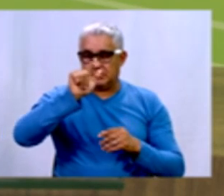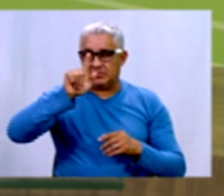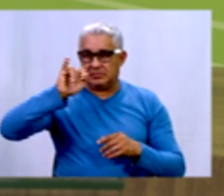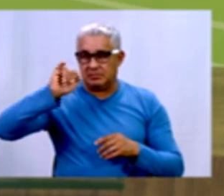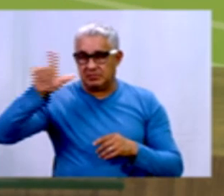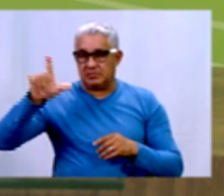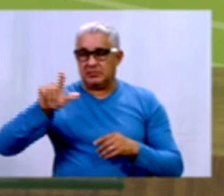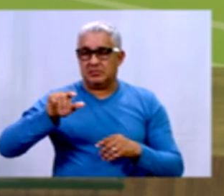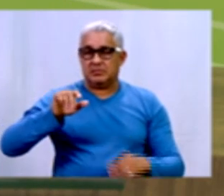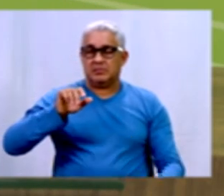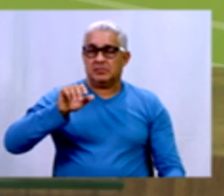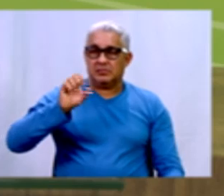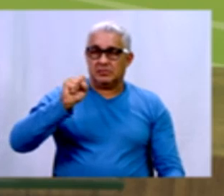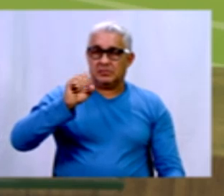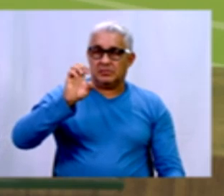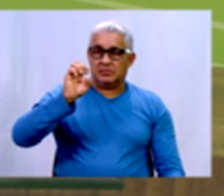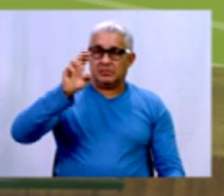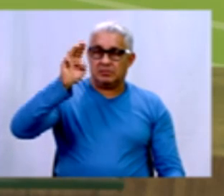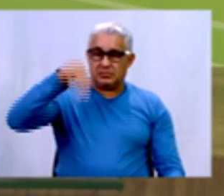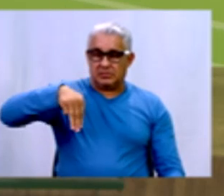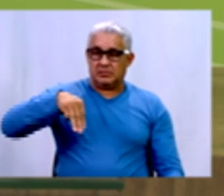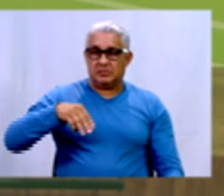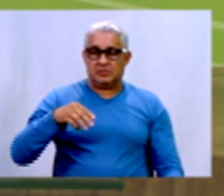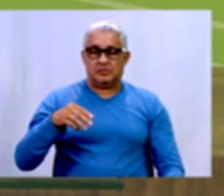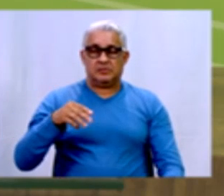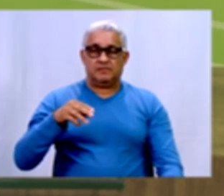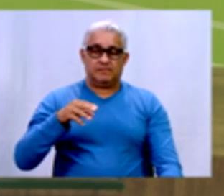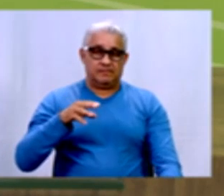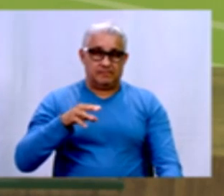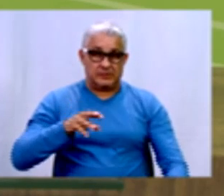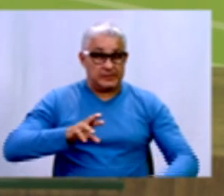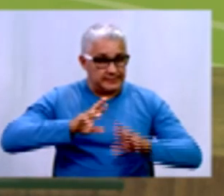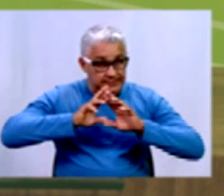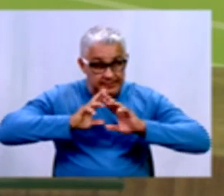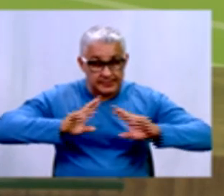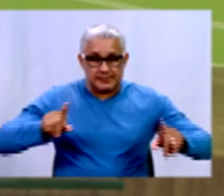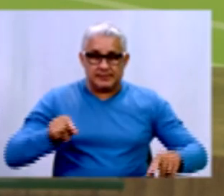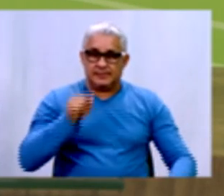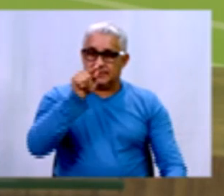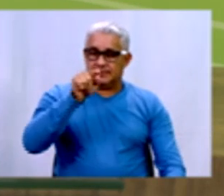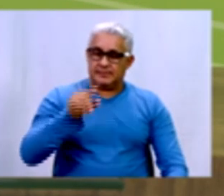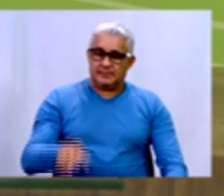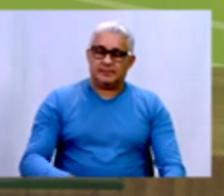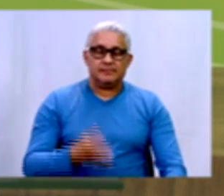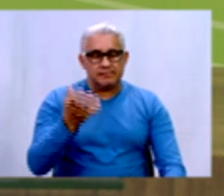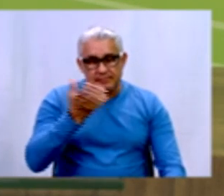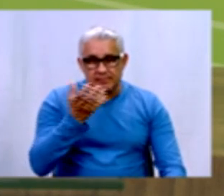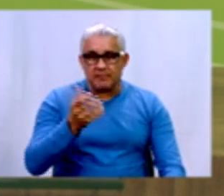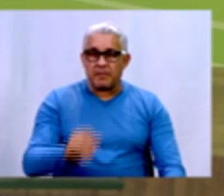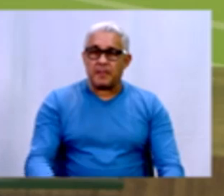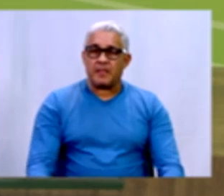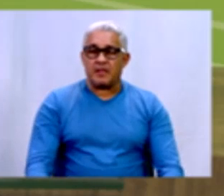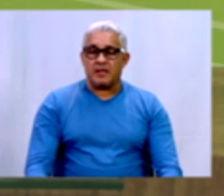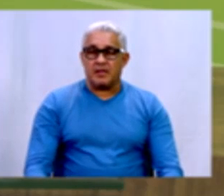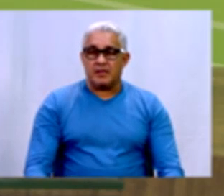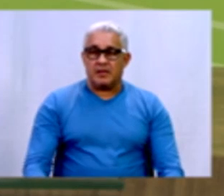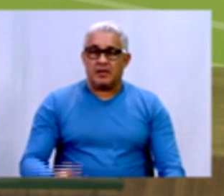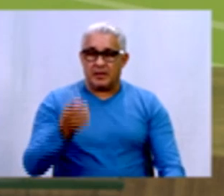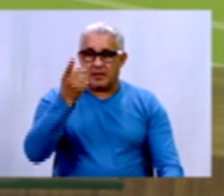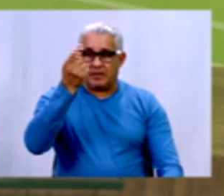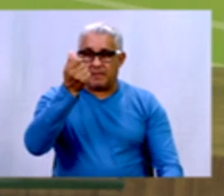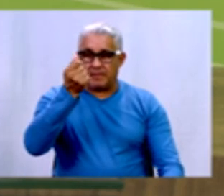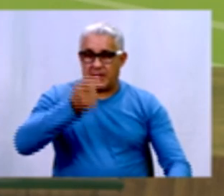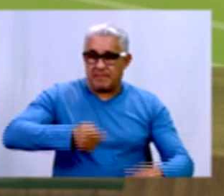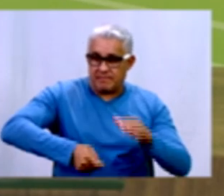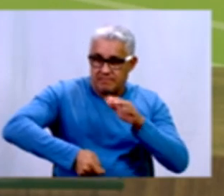é muitíssimo interessante para você que, de repente, queira, né, investir nessa área